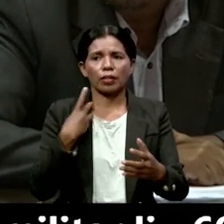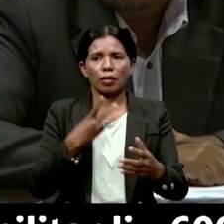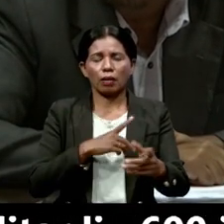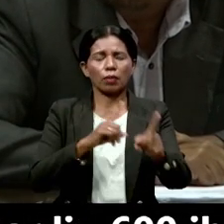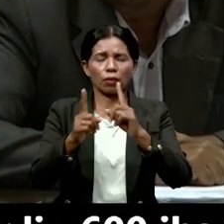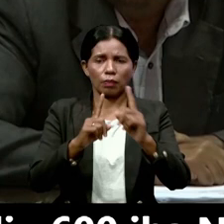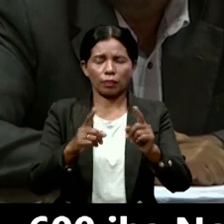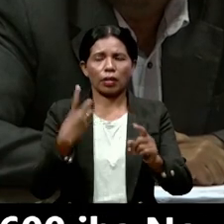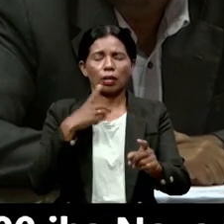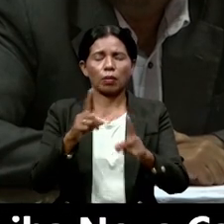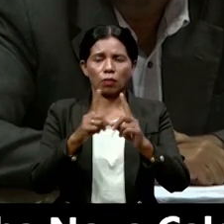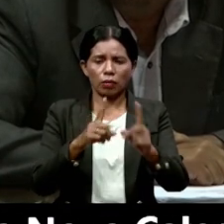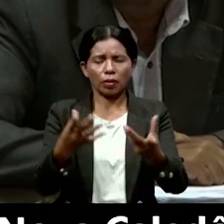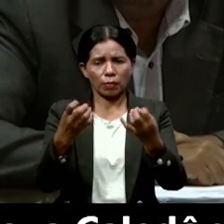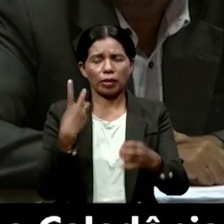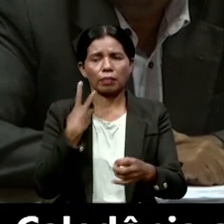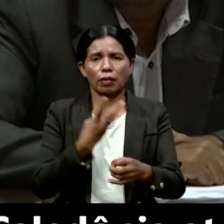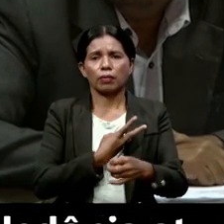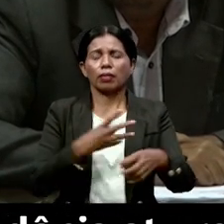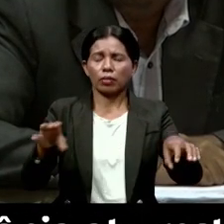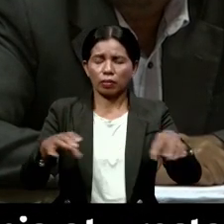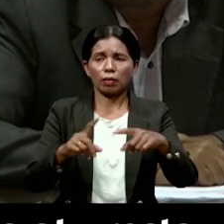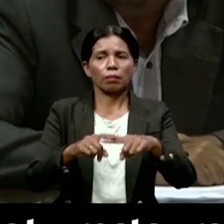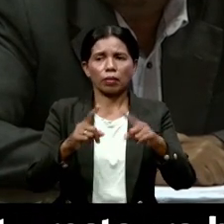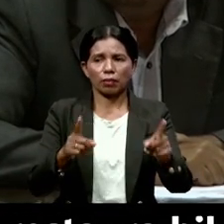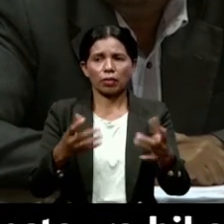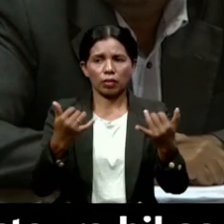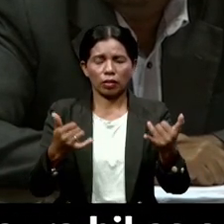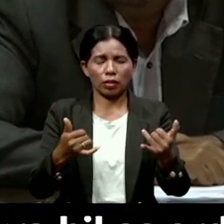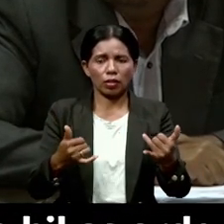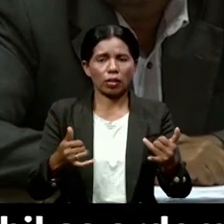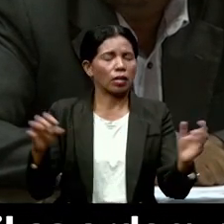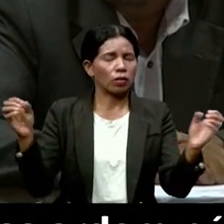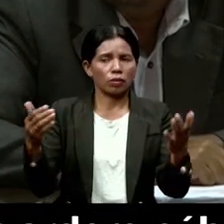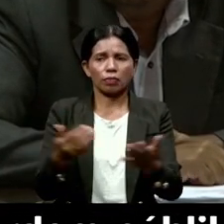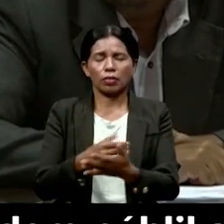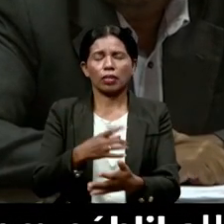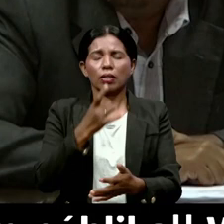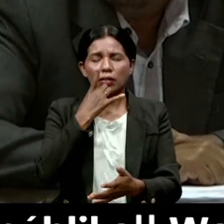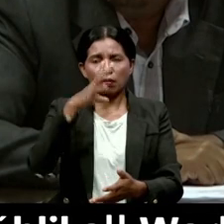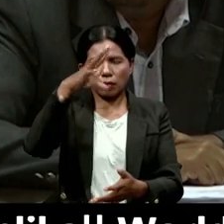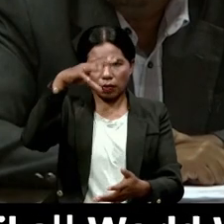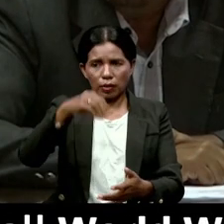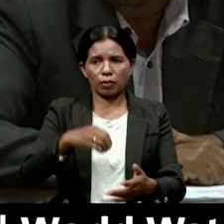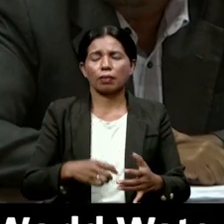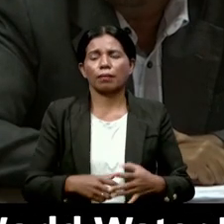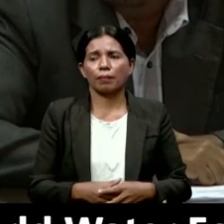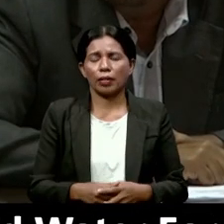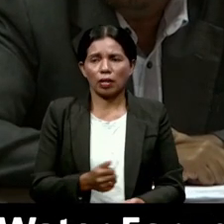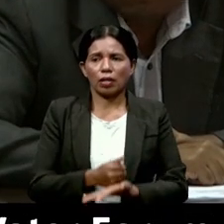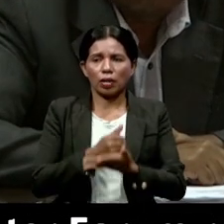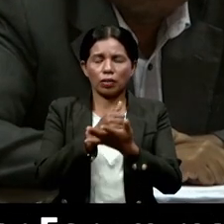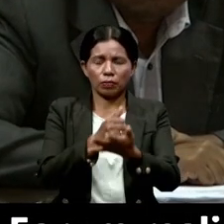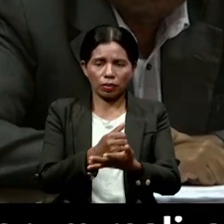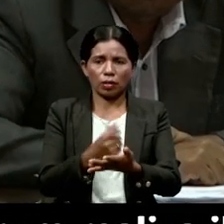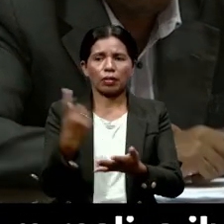críticas insultos mais bem e daí lá os dominadores com aí bem mate mas atendimento lá na